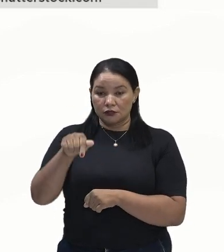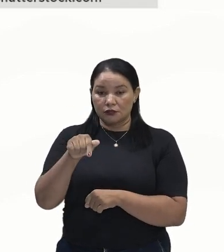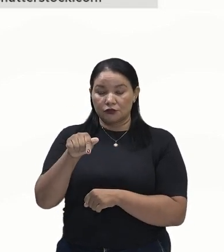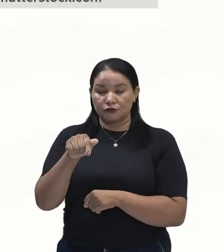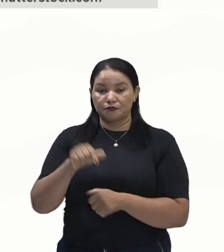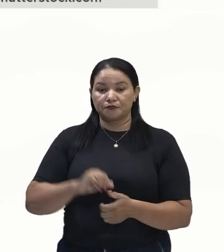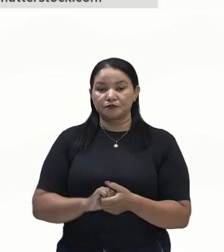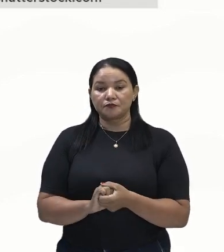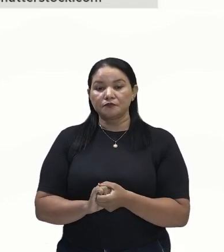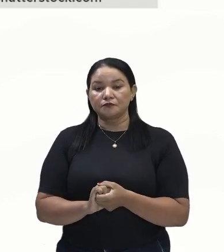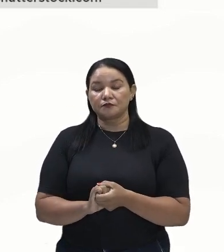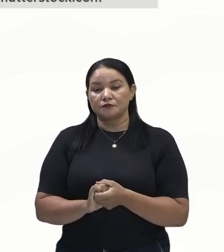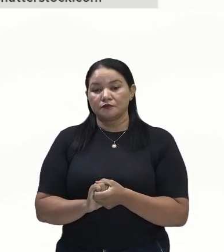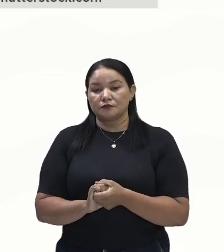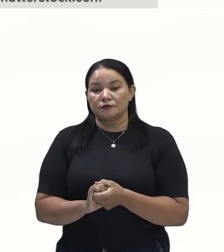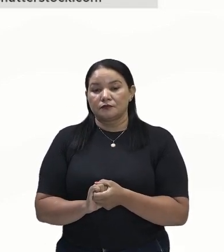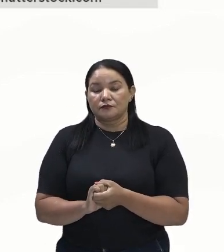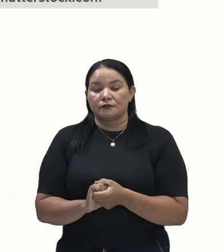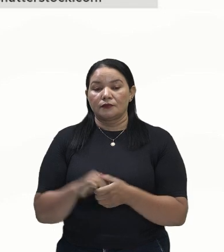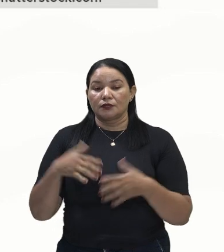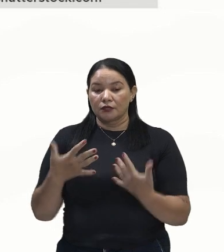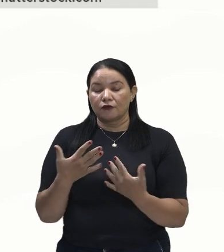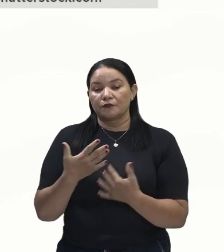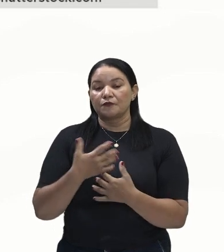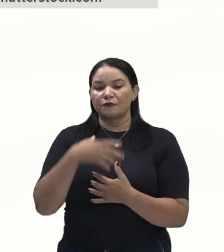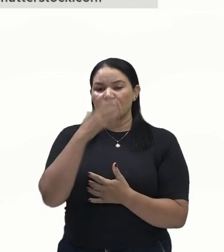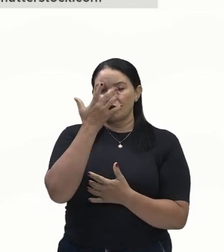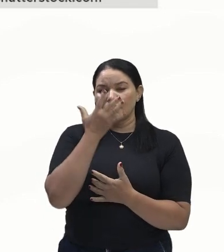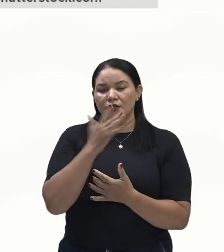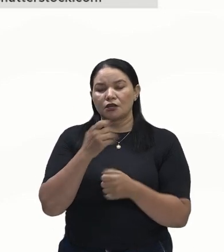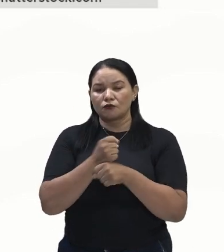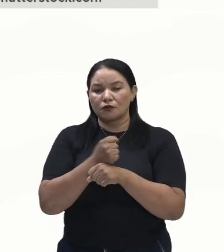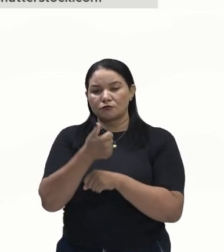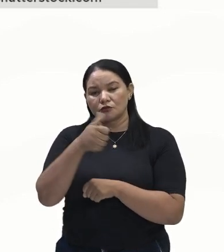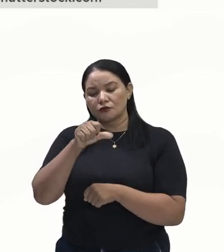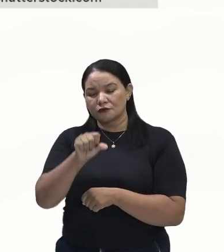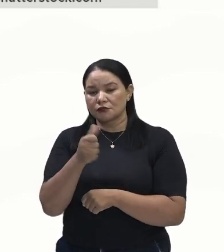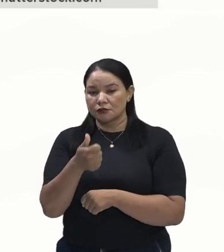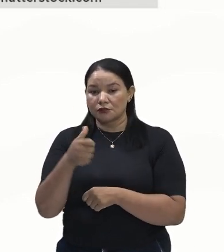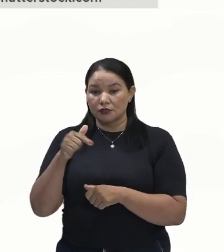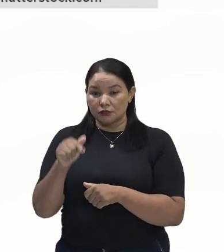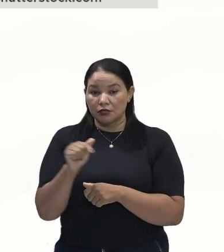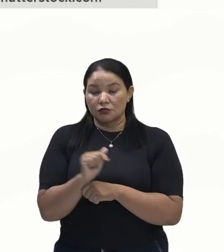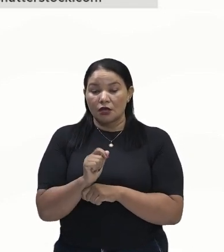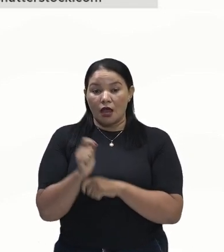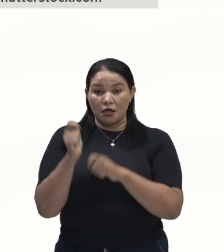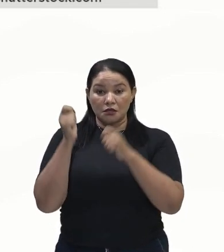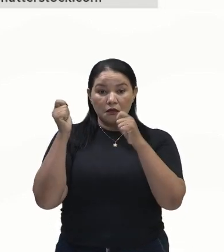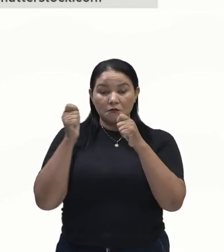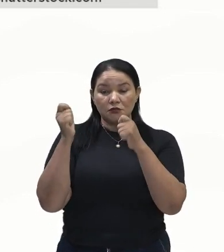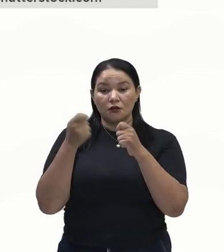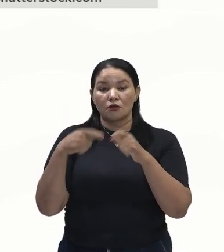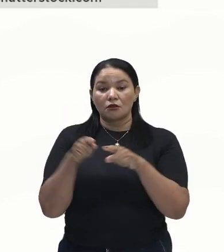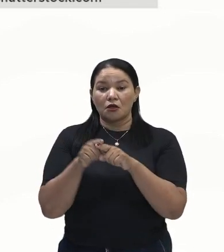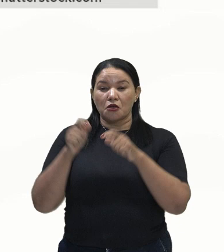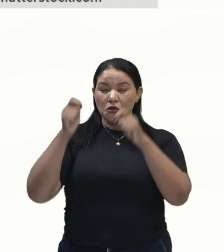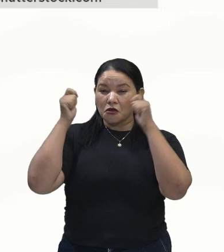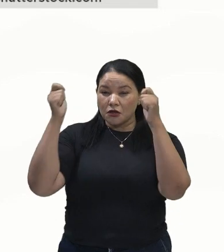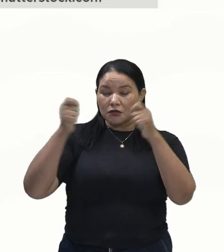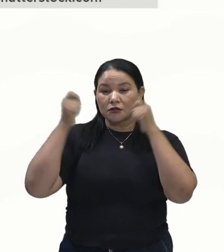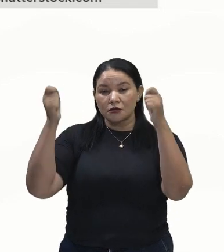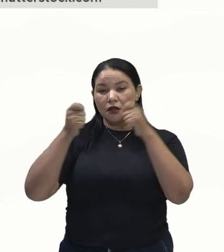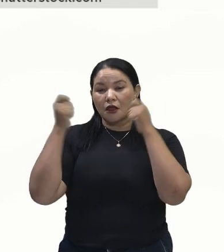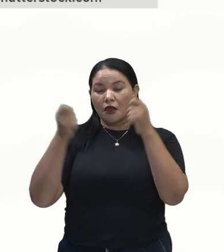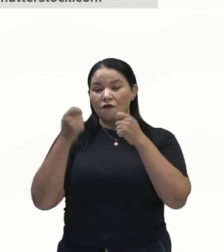1917. Então, em fevereiro de 1917, vão haver manifestações e greves